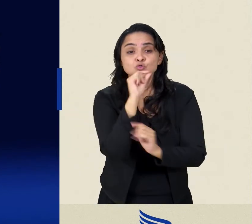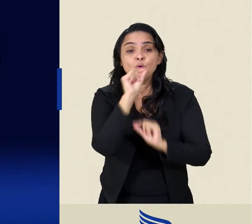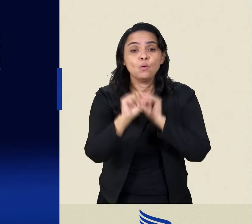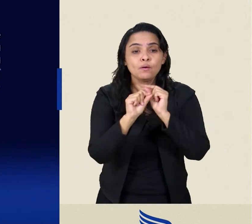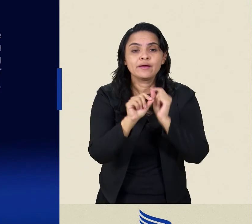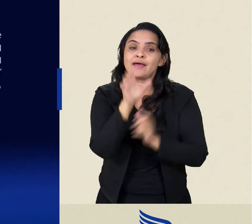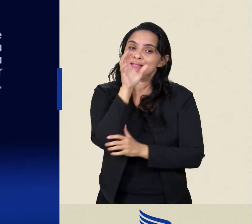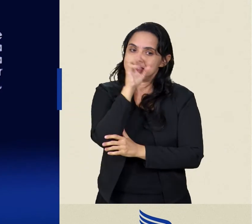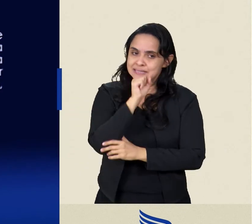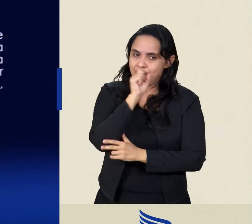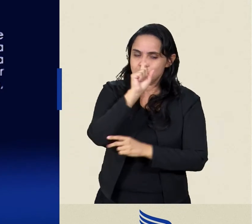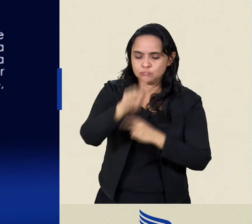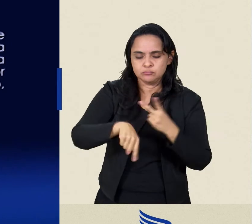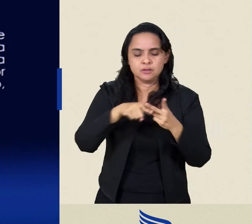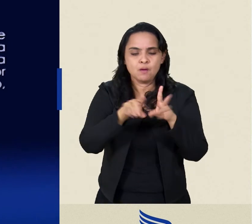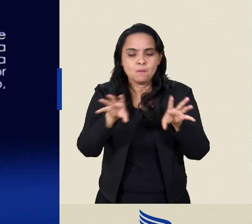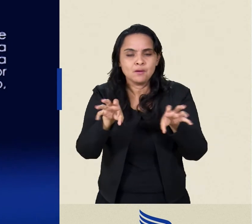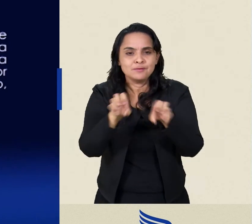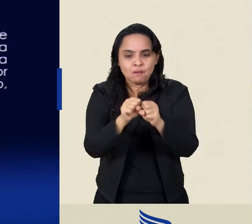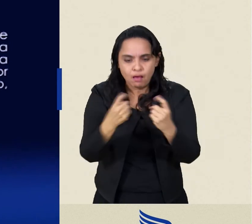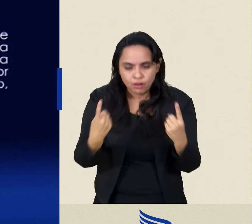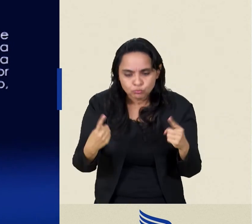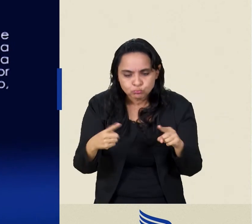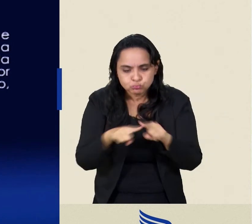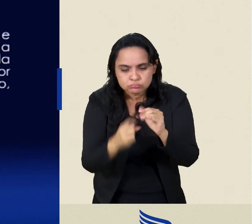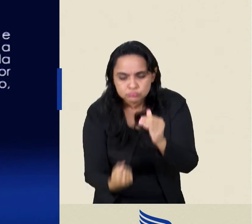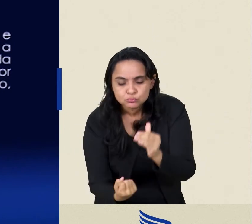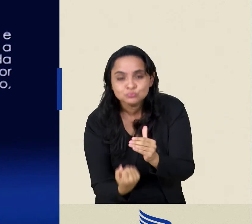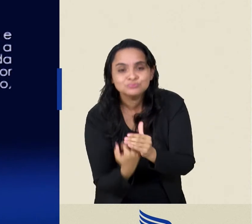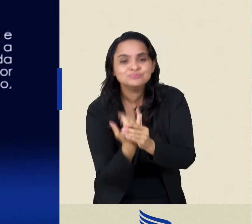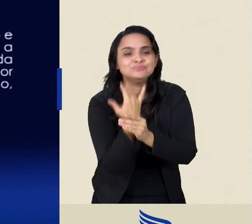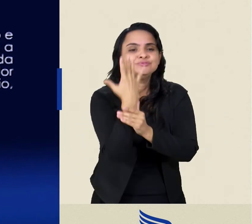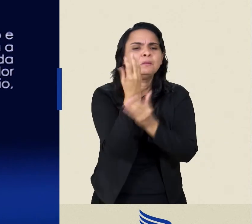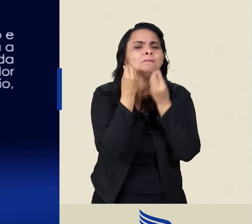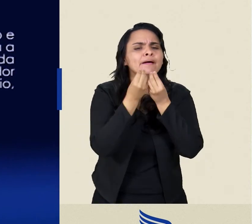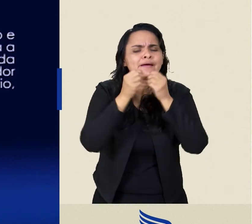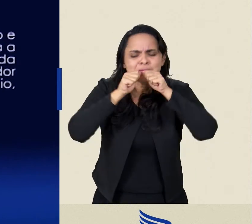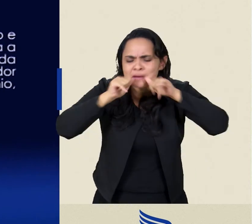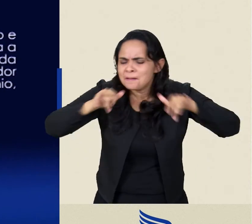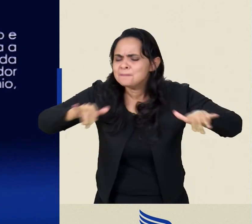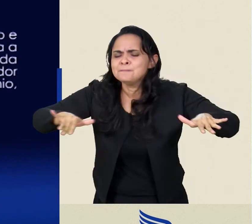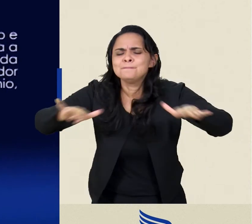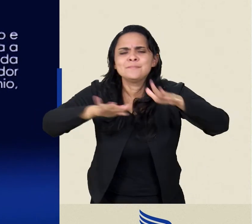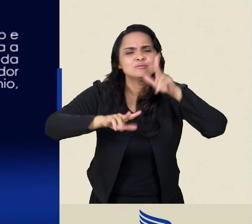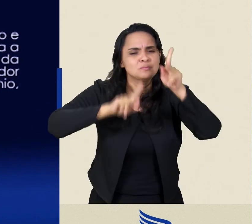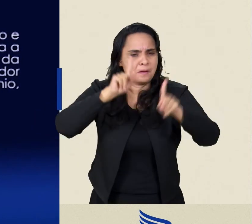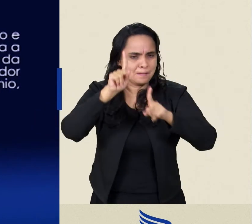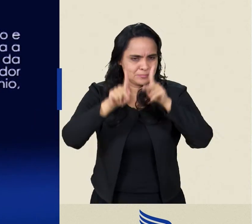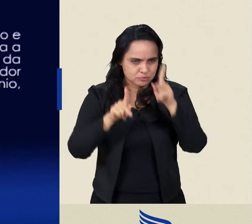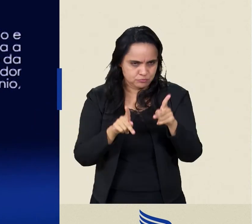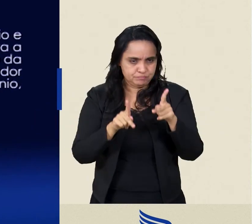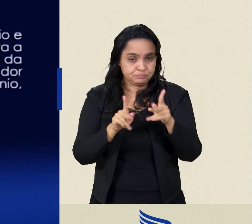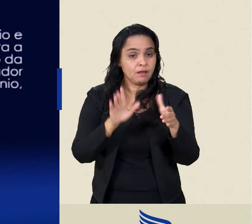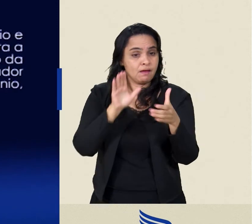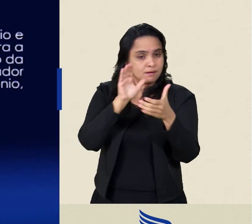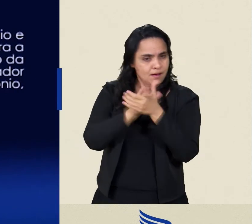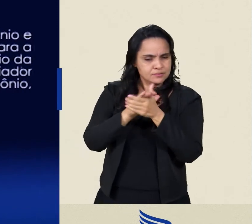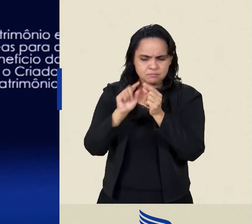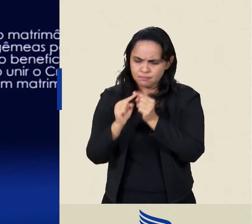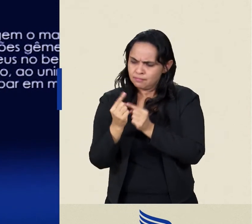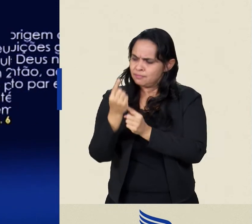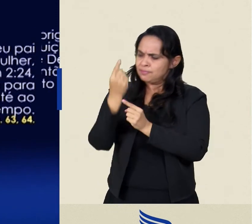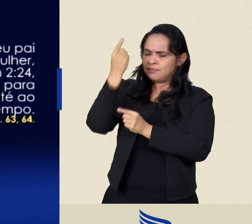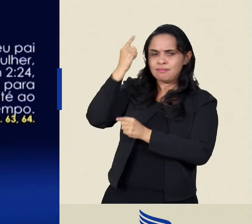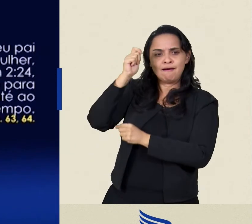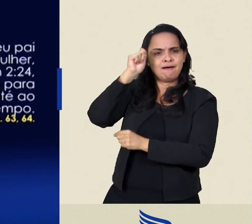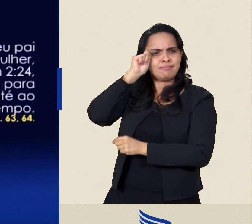glória de Deus no benefício da humanidade. Então, ao unir o Criador às mãos do santo par em